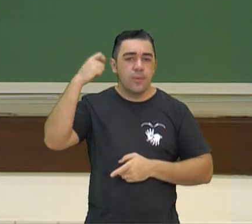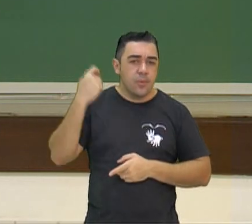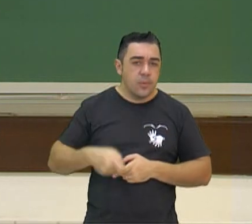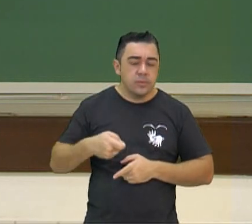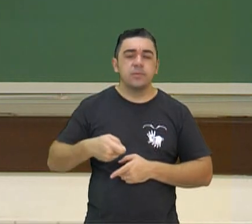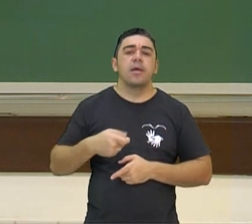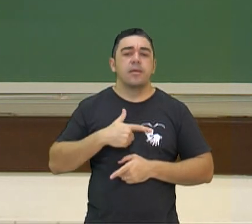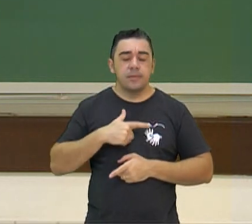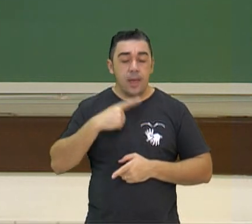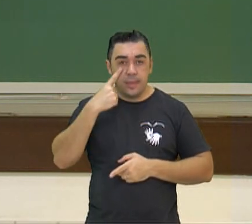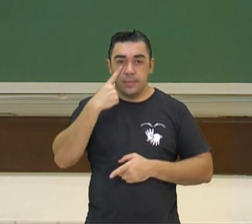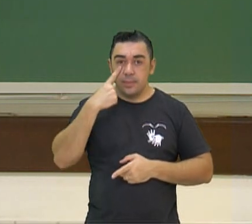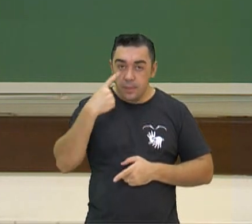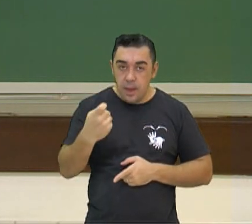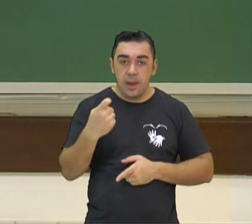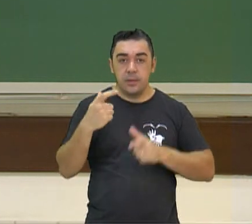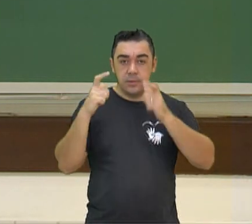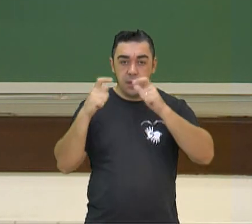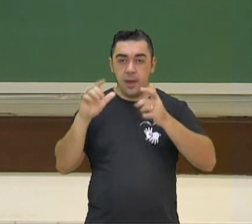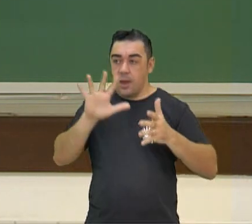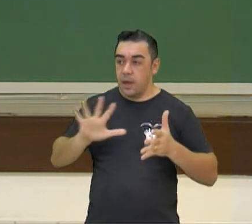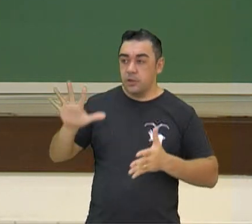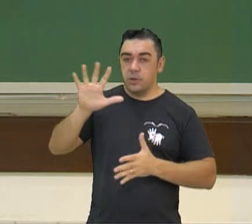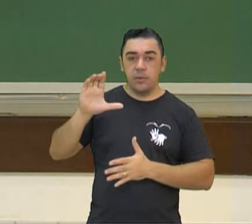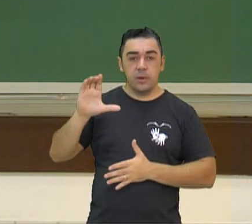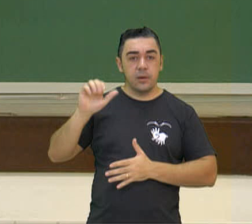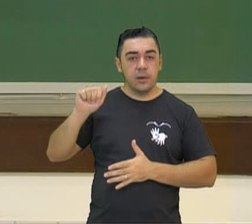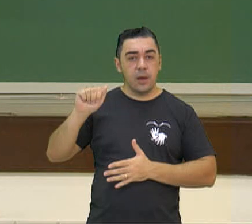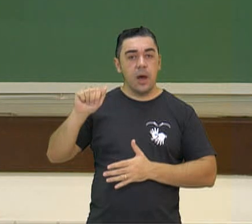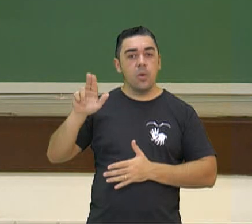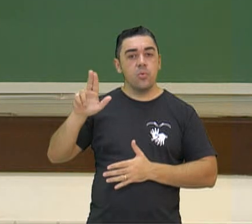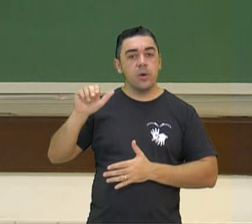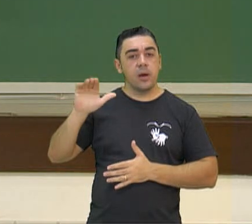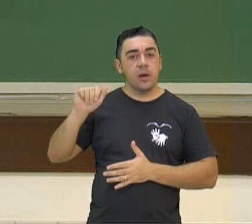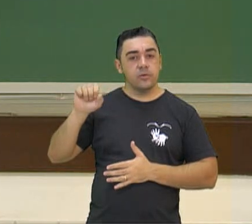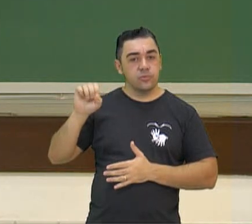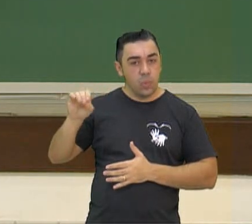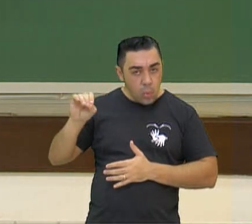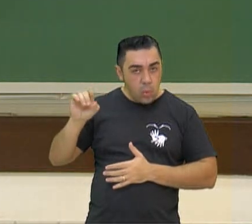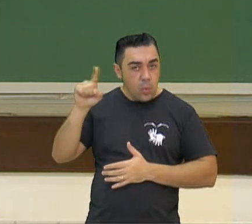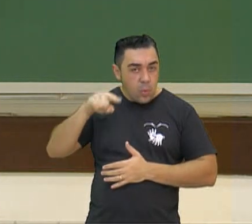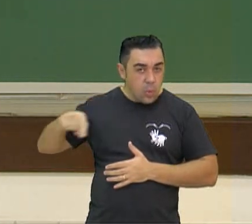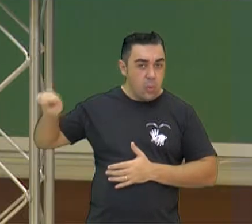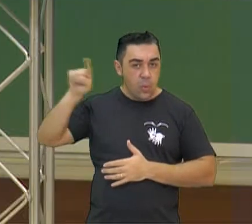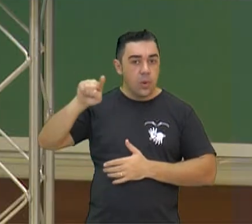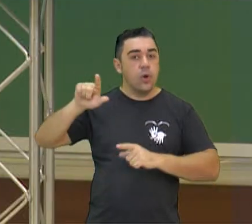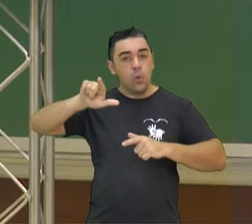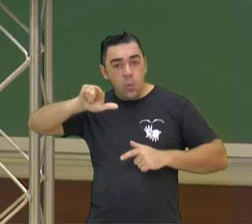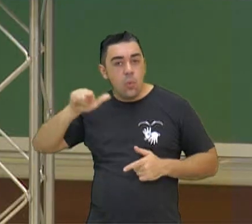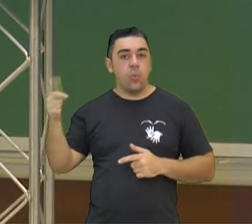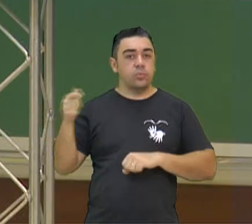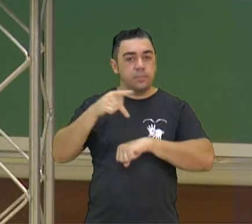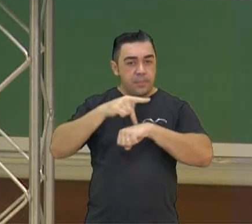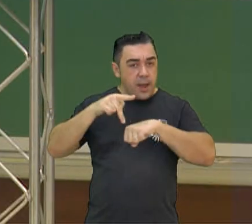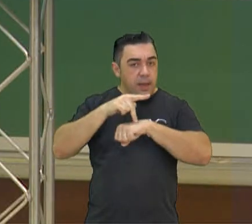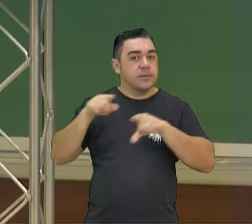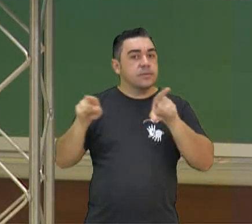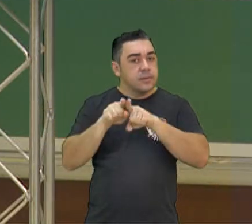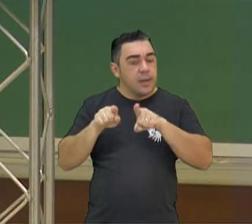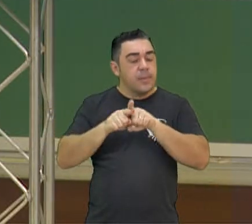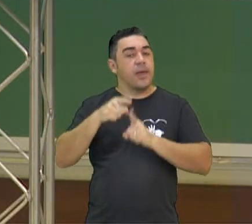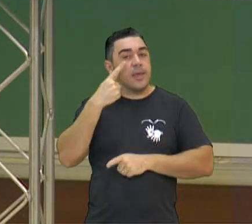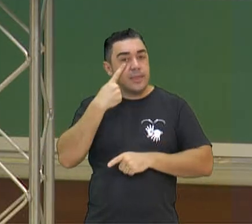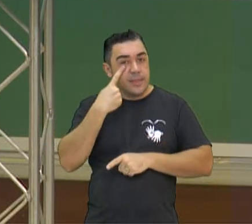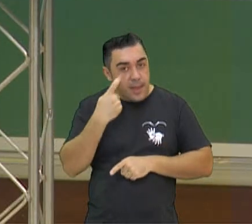na região do Cáucaso e por que automaticamente os outros países do planeta vão ter interesse nesta